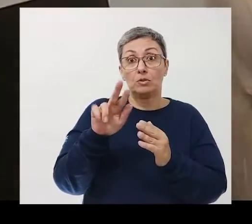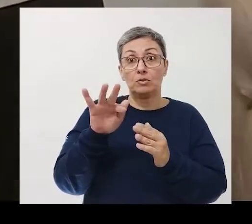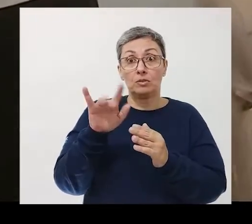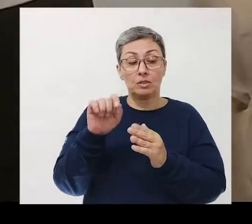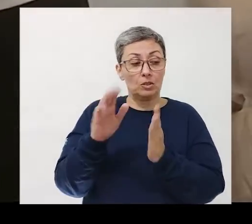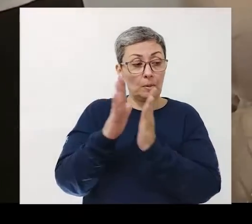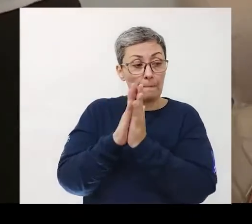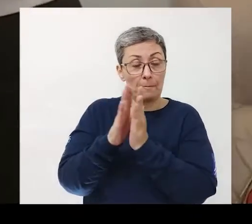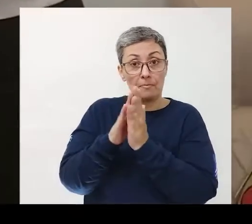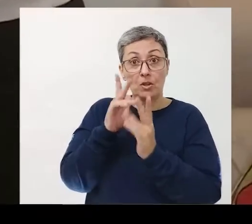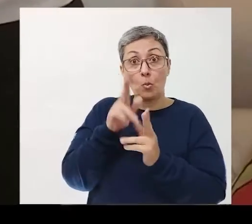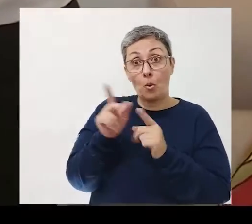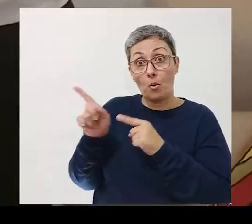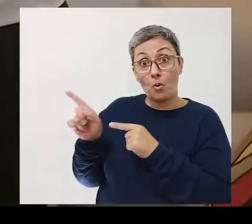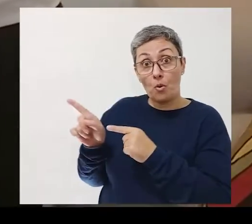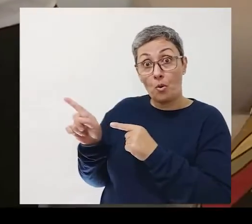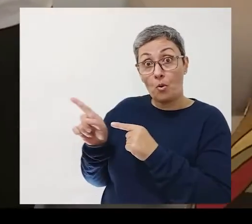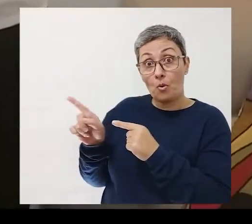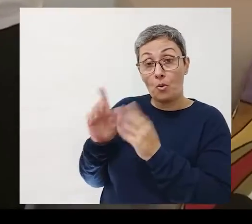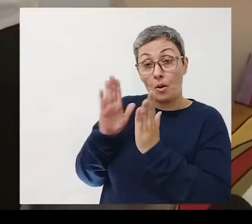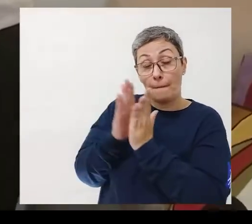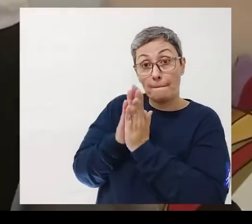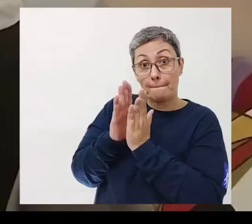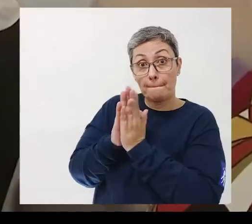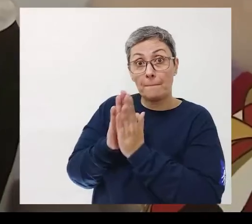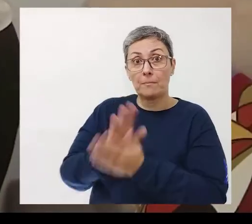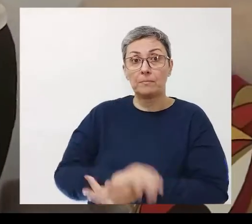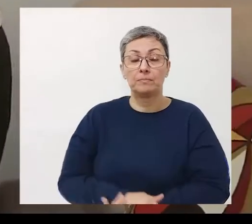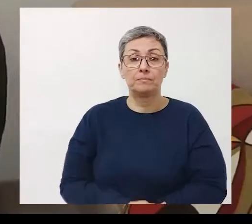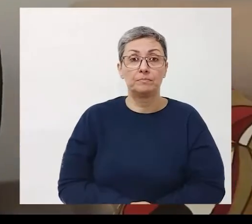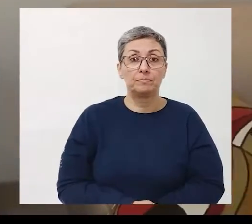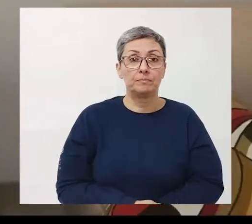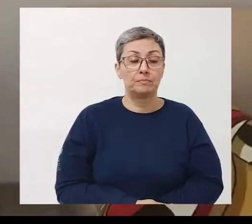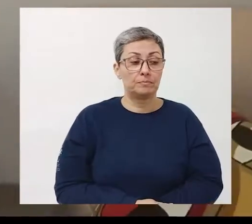assim, como se você fosse fazer uma impressão.